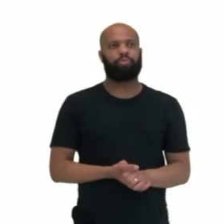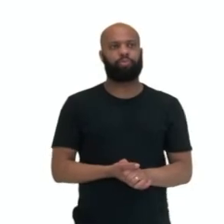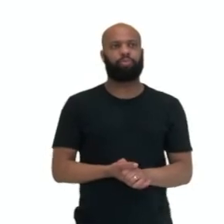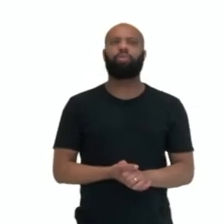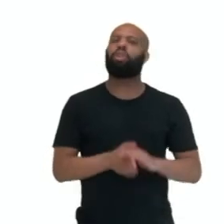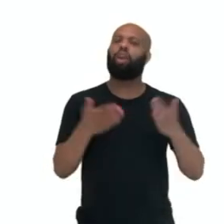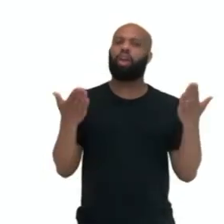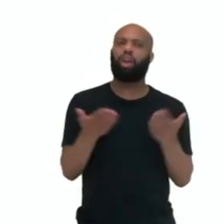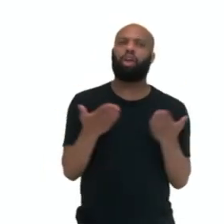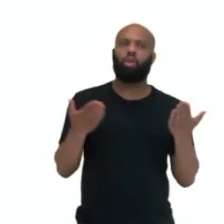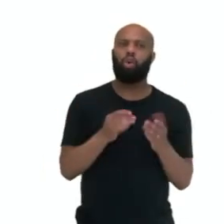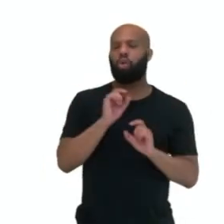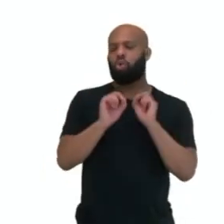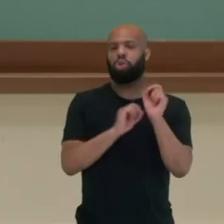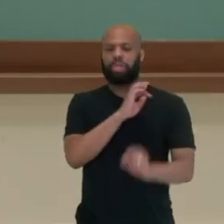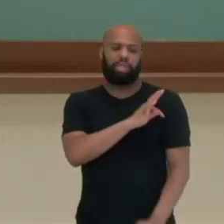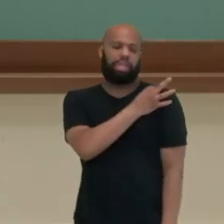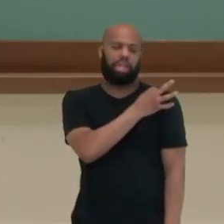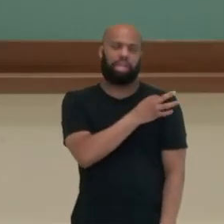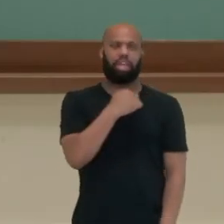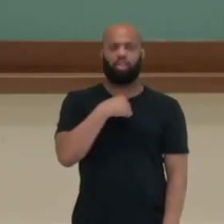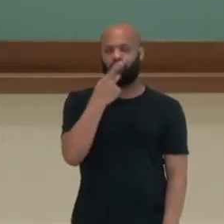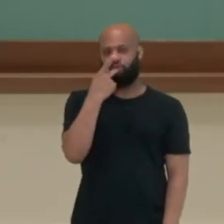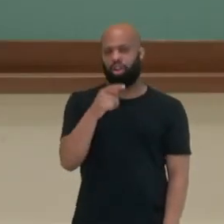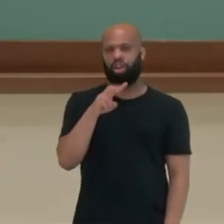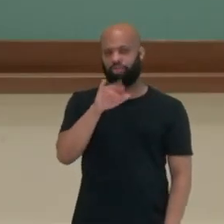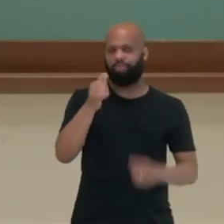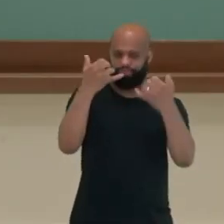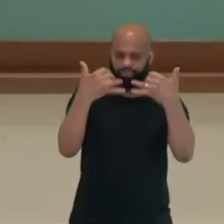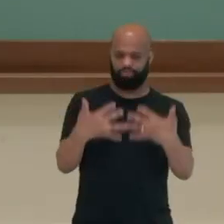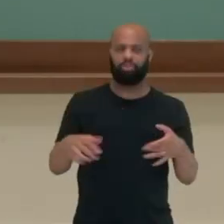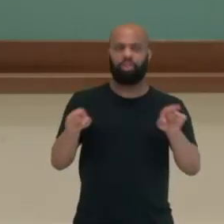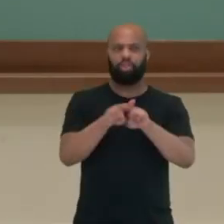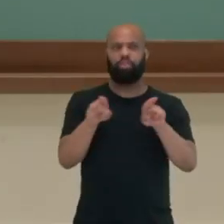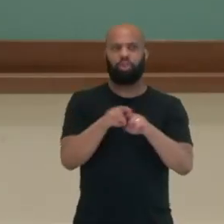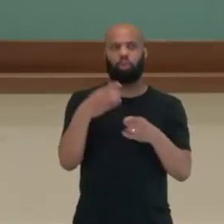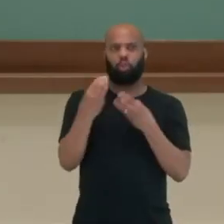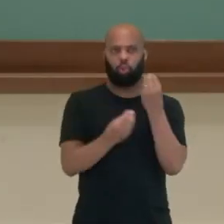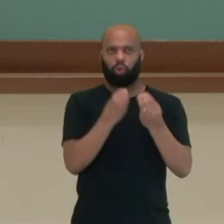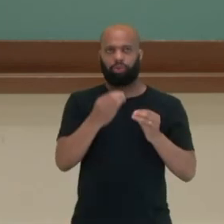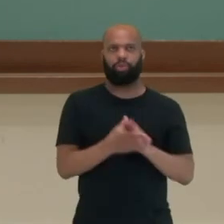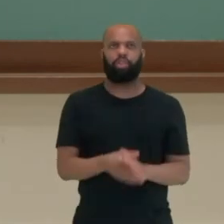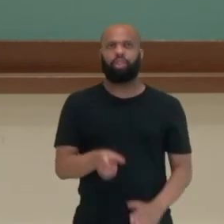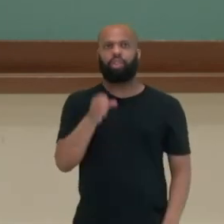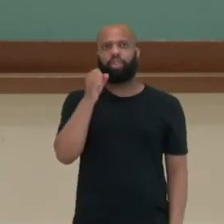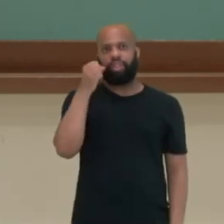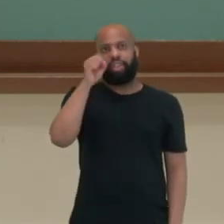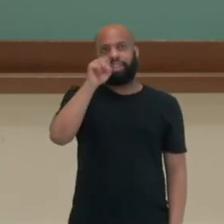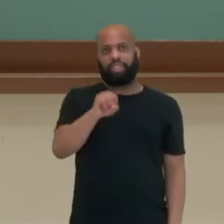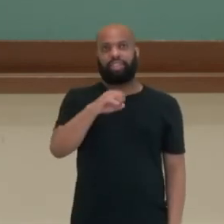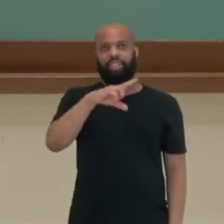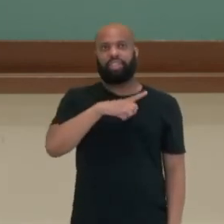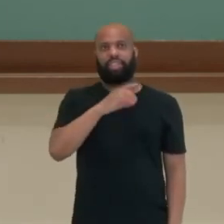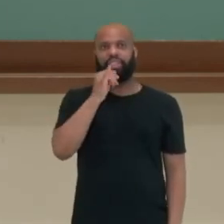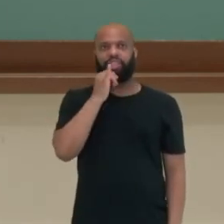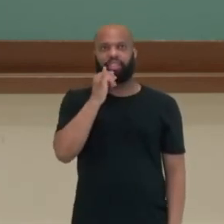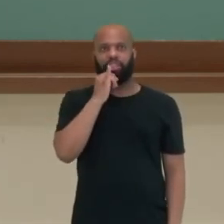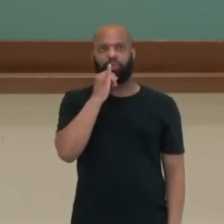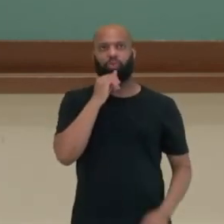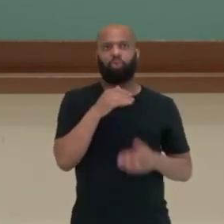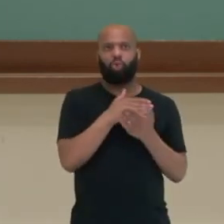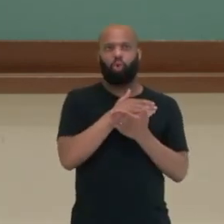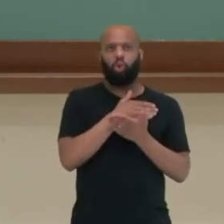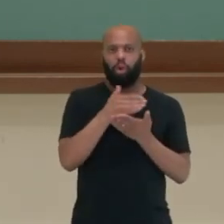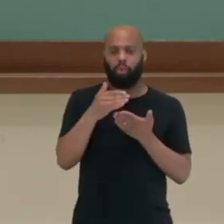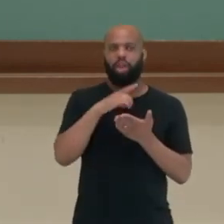E sobre a superioridade técnica, que eu falei que a gente ia conversar um pouquinho sobre a superioridade técnica. Então, quando um atleta ele abre a diferença de pontos